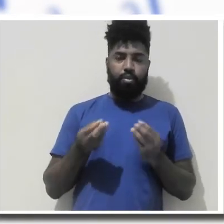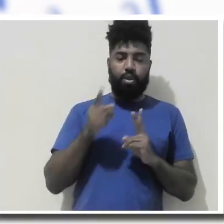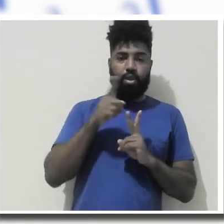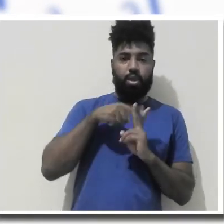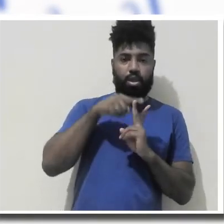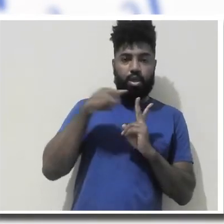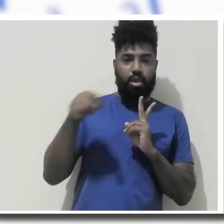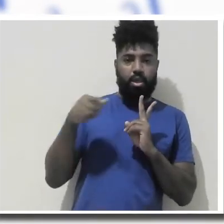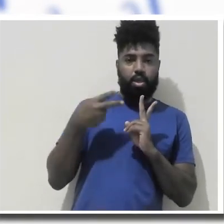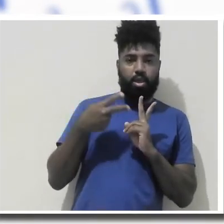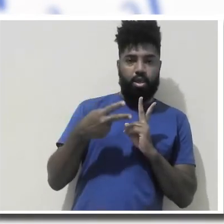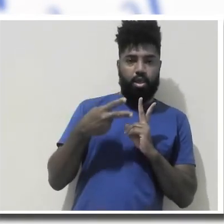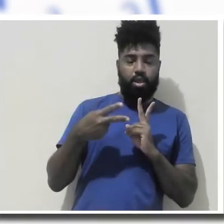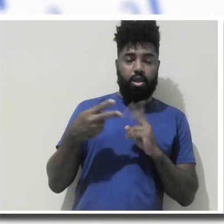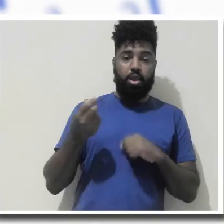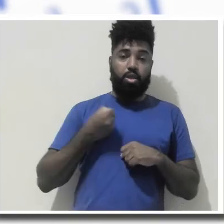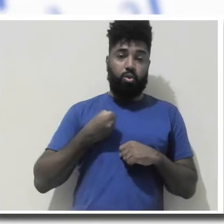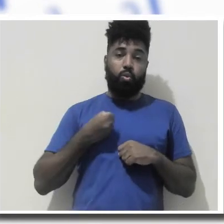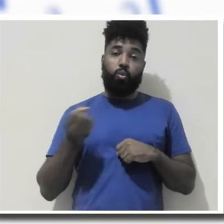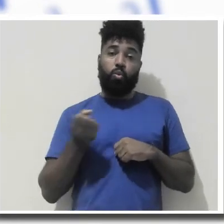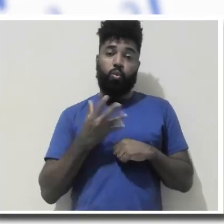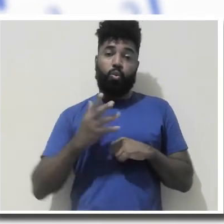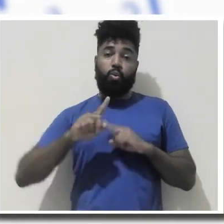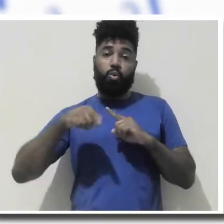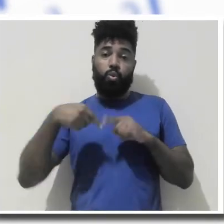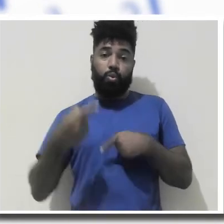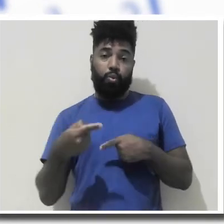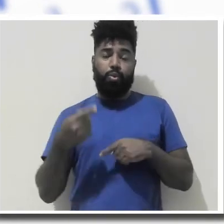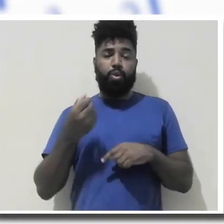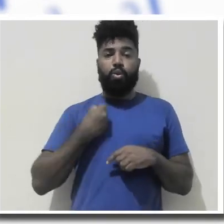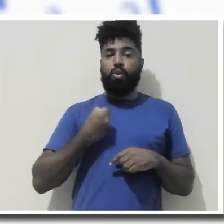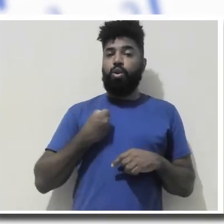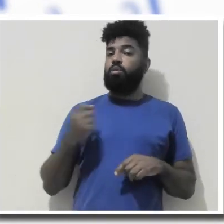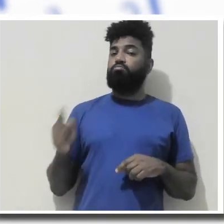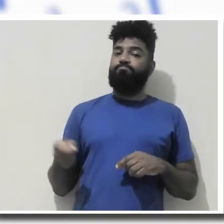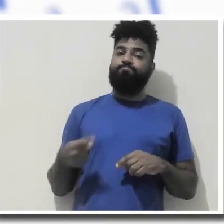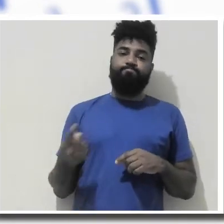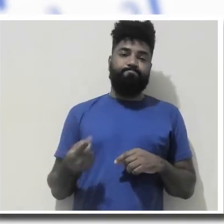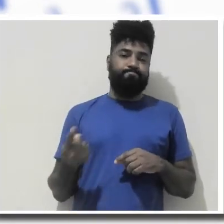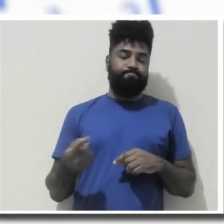o raiz de 2 e esse novo número, temos infinitos números